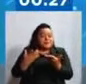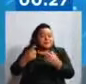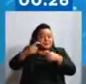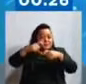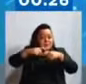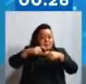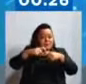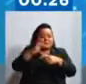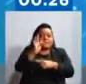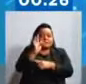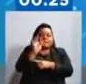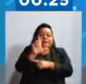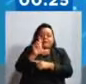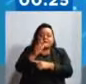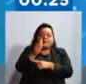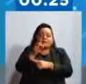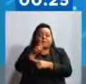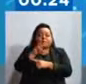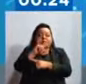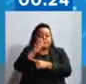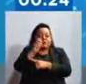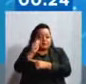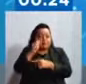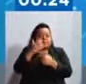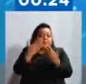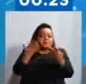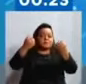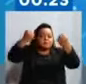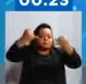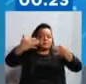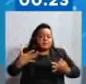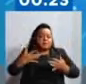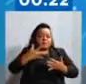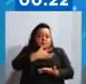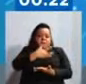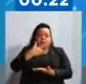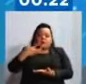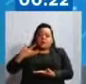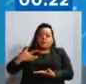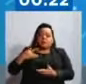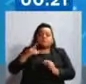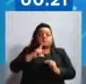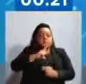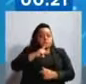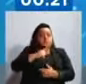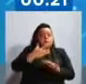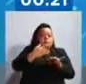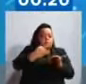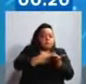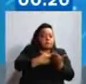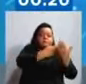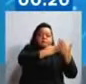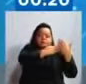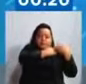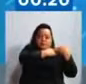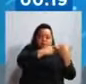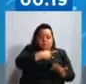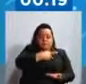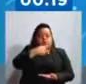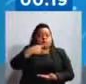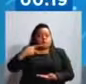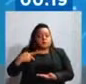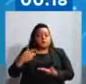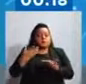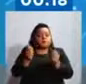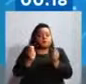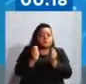a pergunta e não poderia voltar a deixar de falar desse tema de saúde. Nós temos um compromisso, eu e o pastor Zuzneli, de rever o